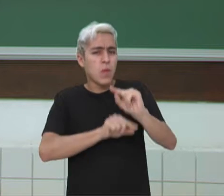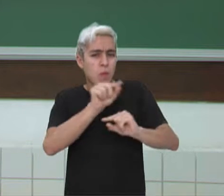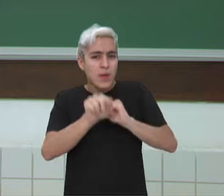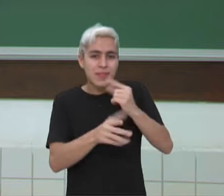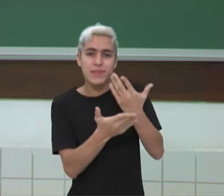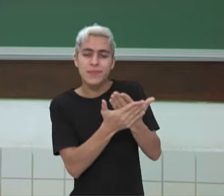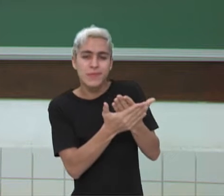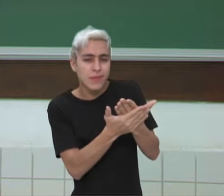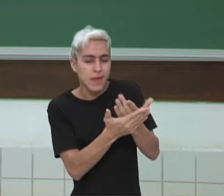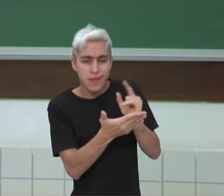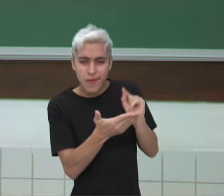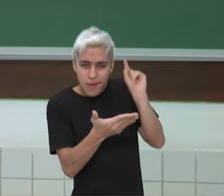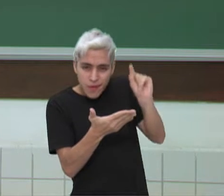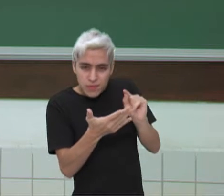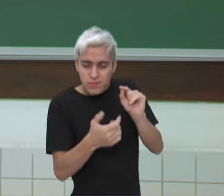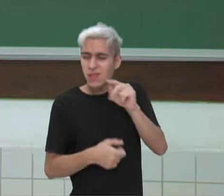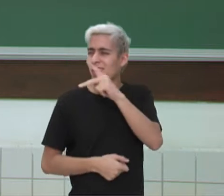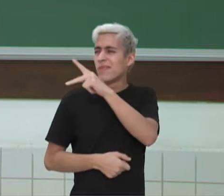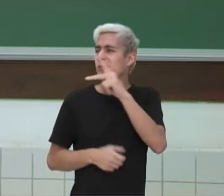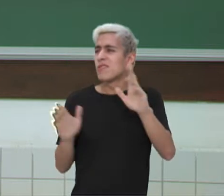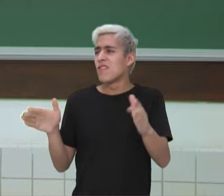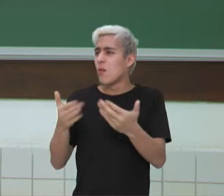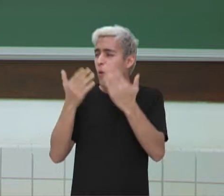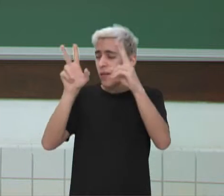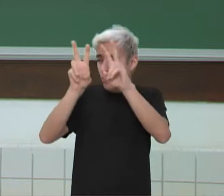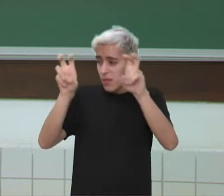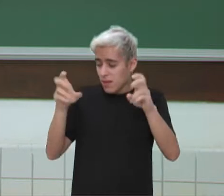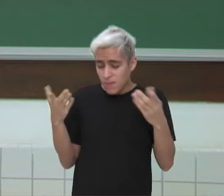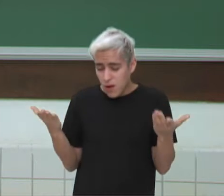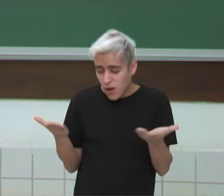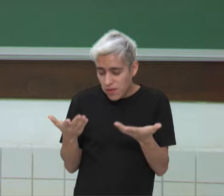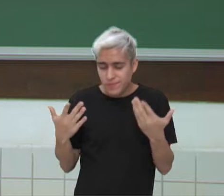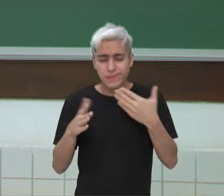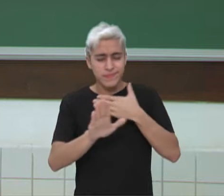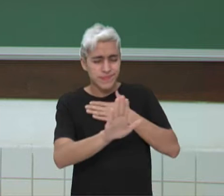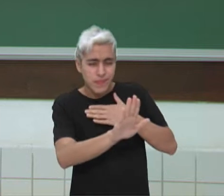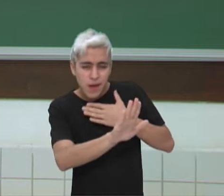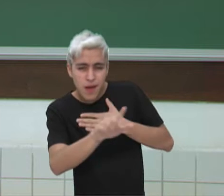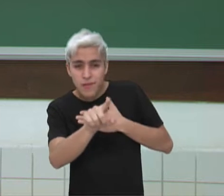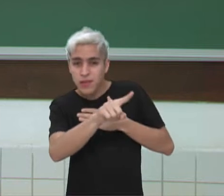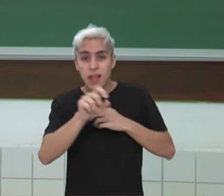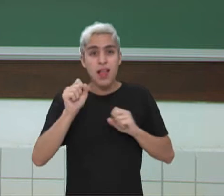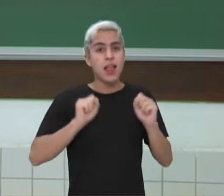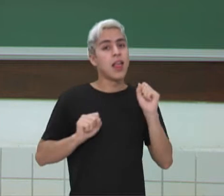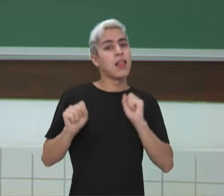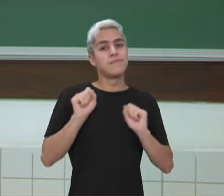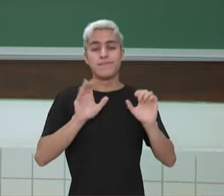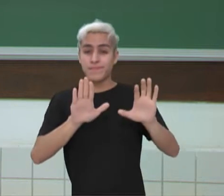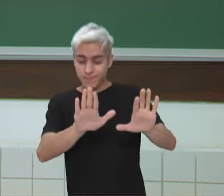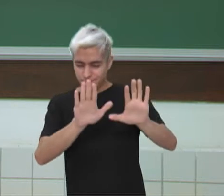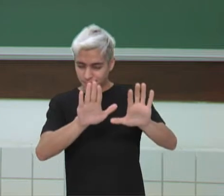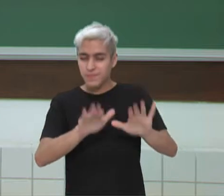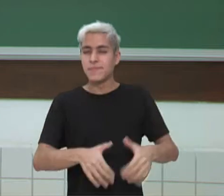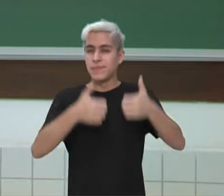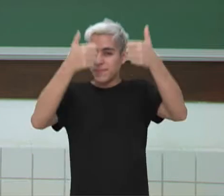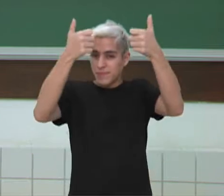estudar o quê? Professor, qual é o tema de hoje? Calma, você que estava ansioso. Vamos falar